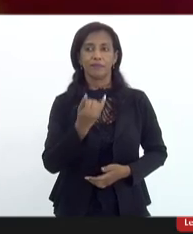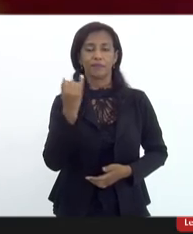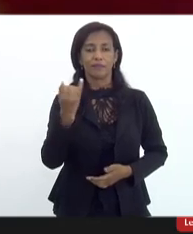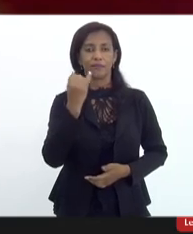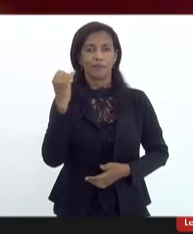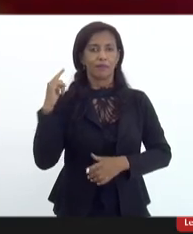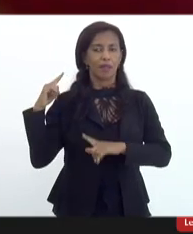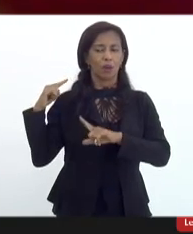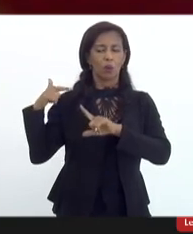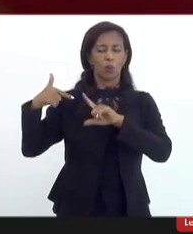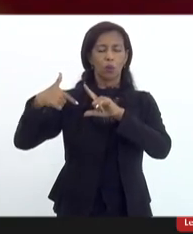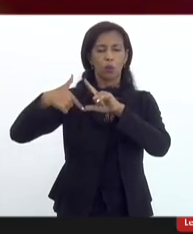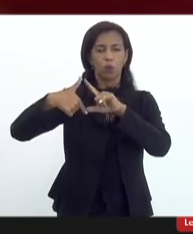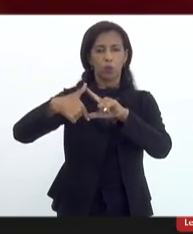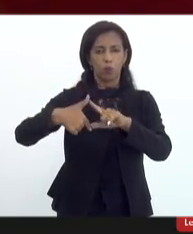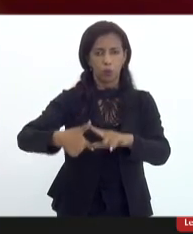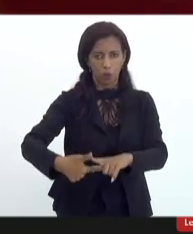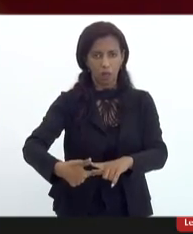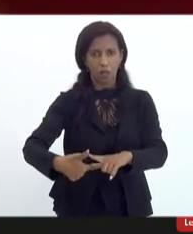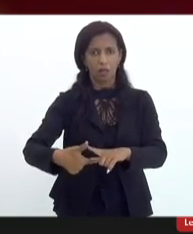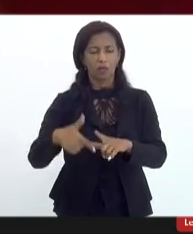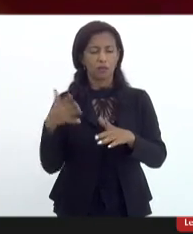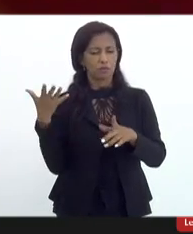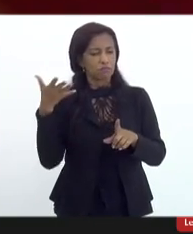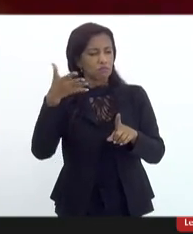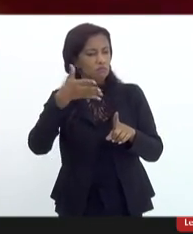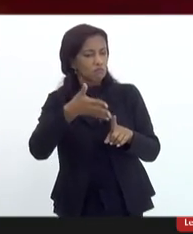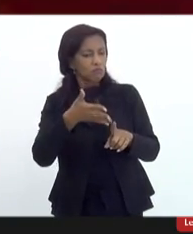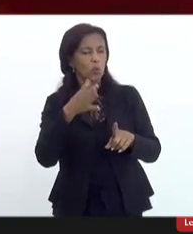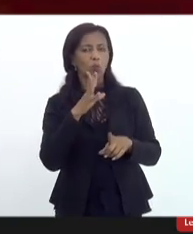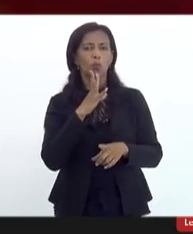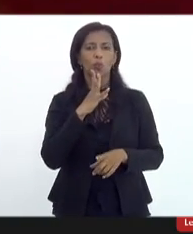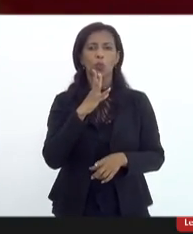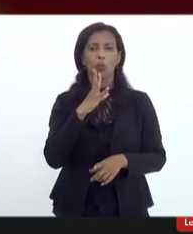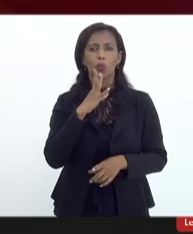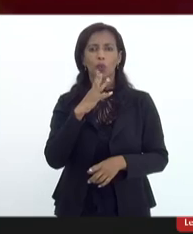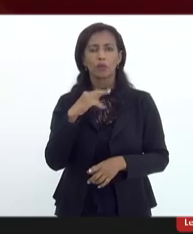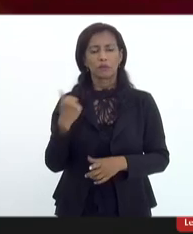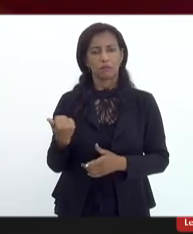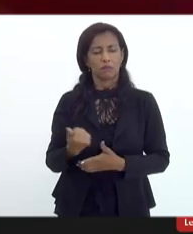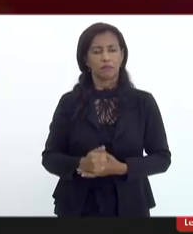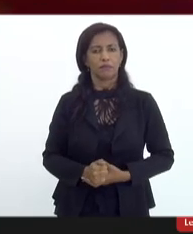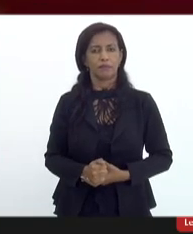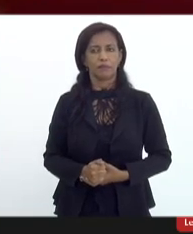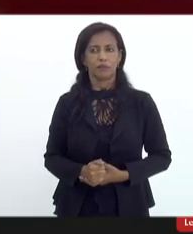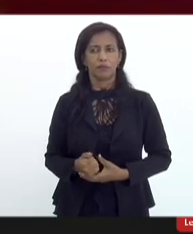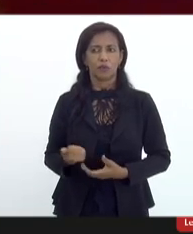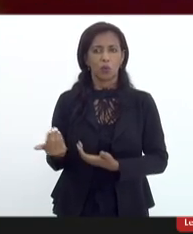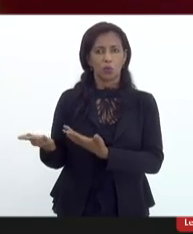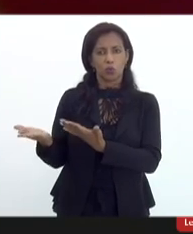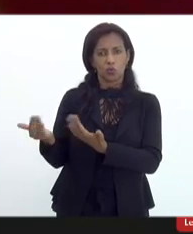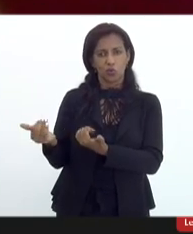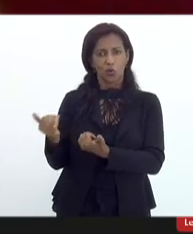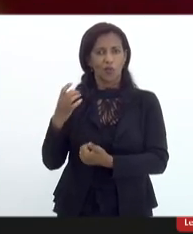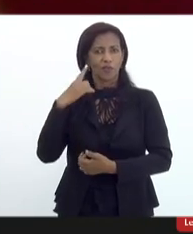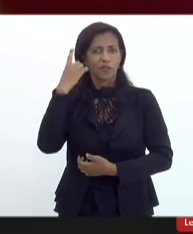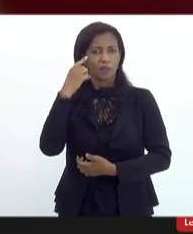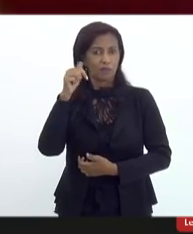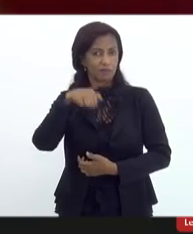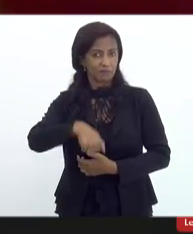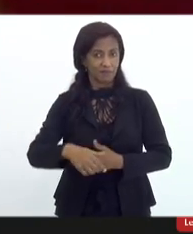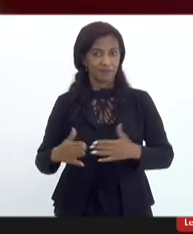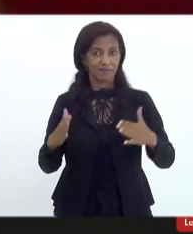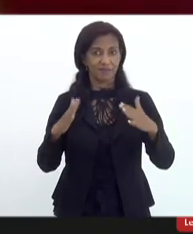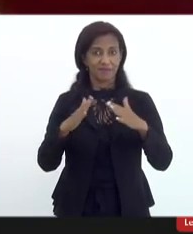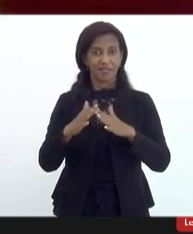da ancestralidade sobre essa ótica do conhecimento, da oralidade, com uma jovem deputada dessa casa que